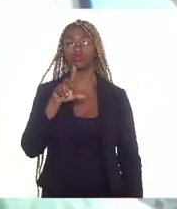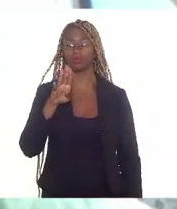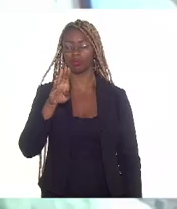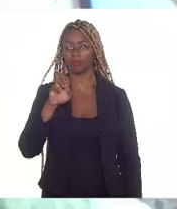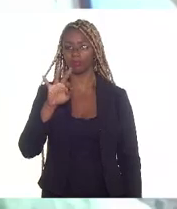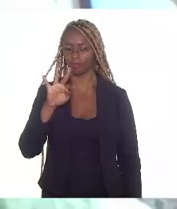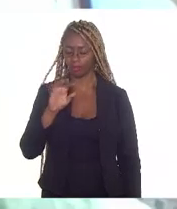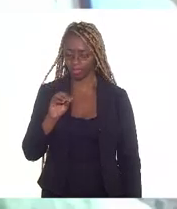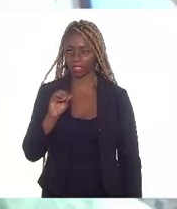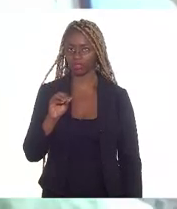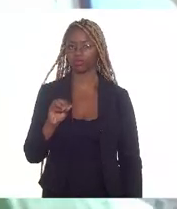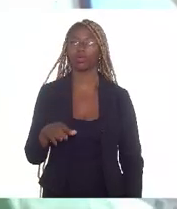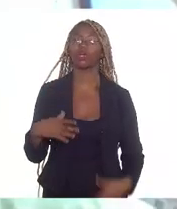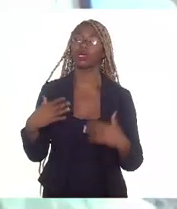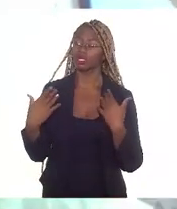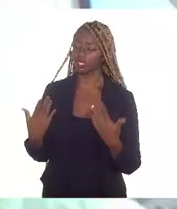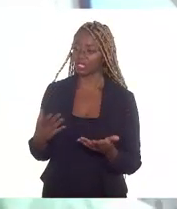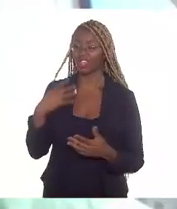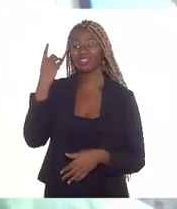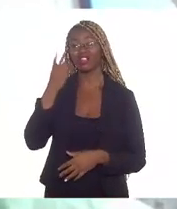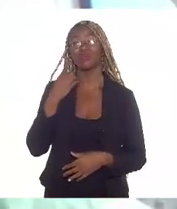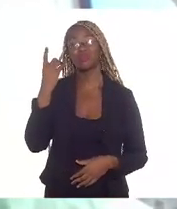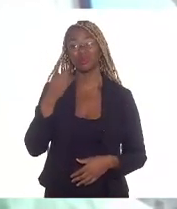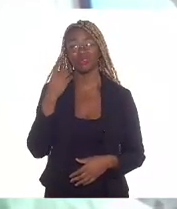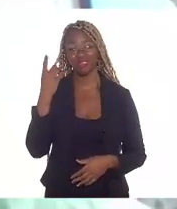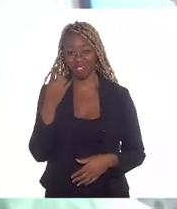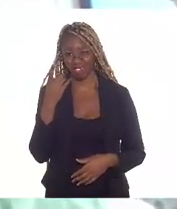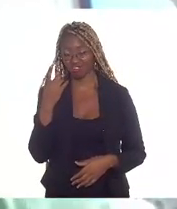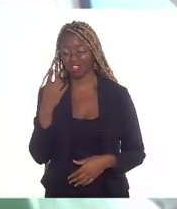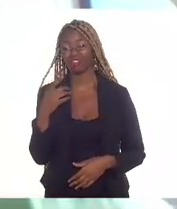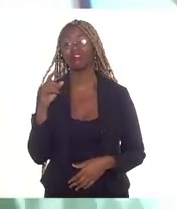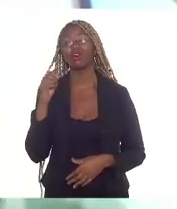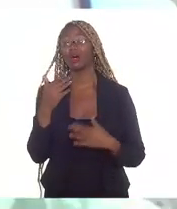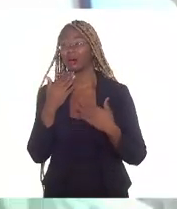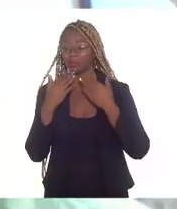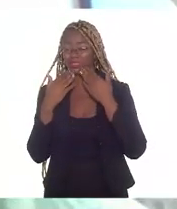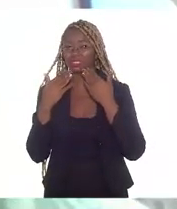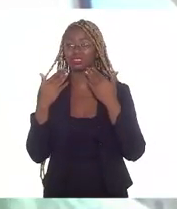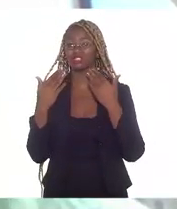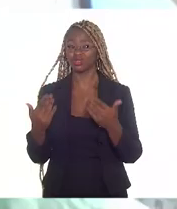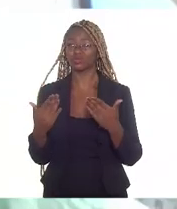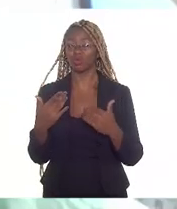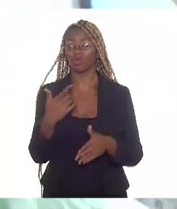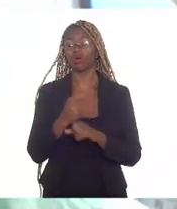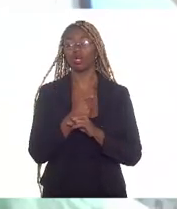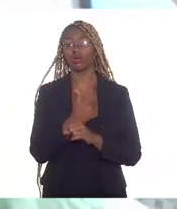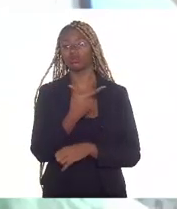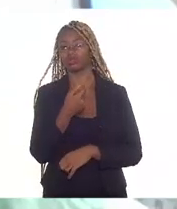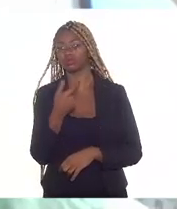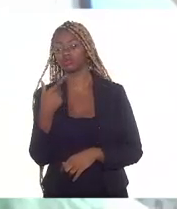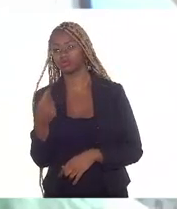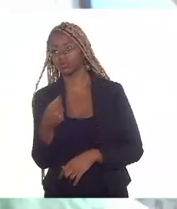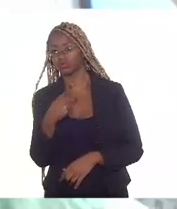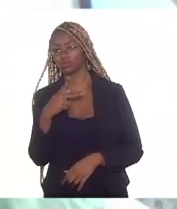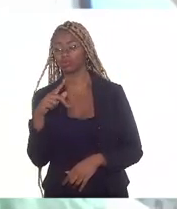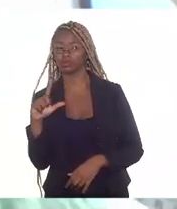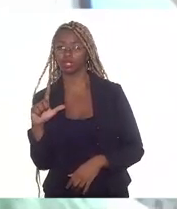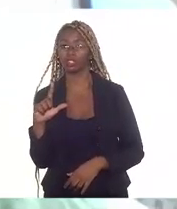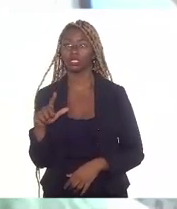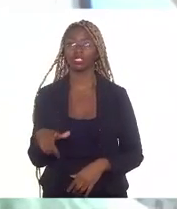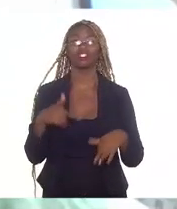deputada Renata Souza apresentou em 2020, e ela falou sobre isso no plenário, um projeto que